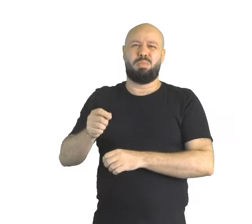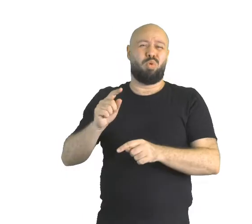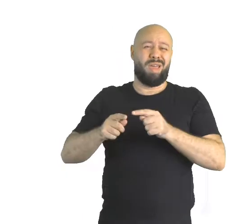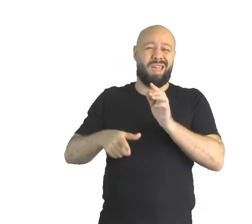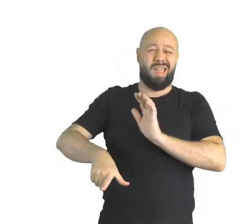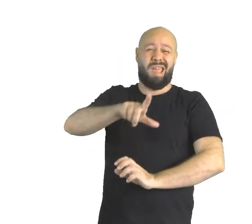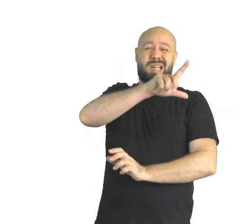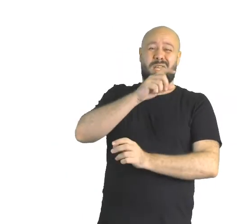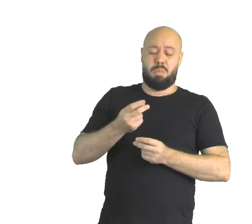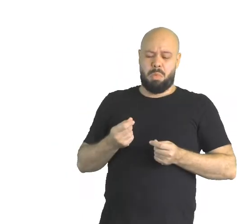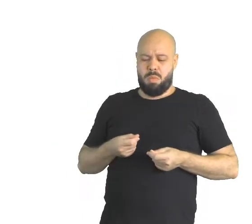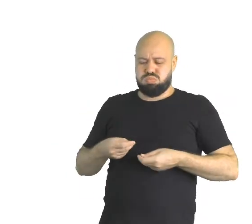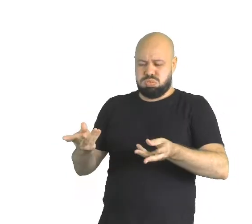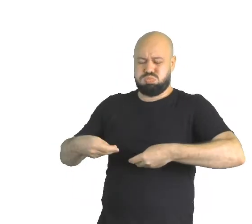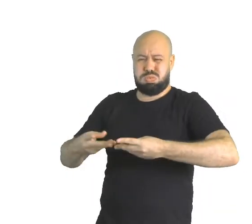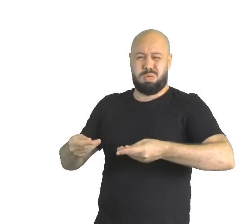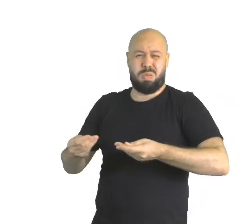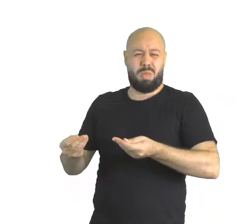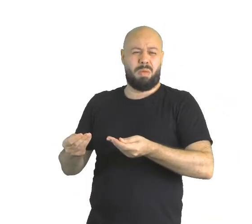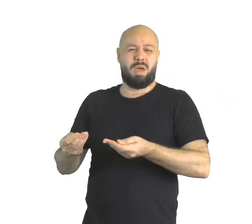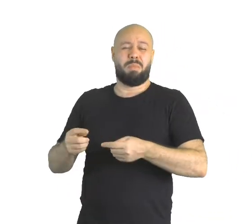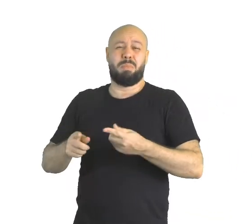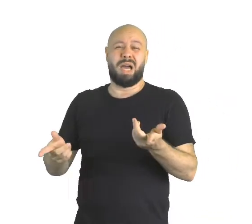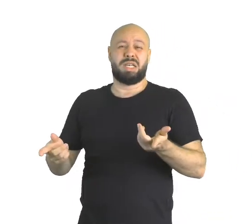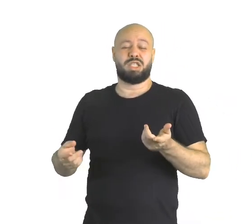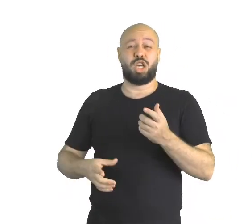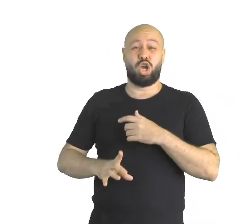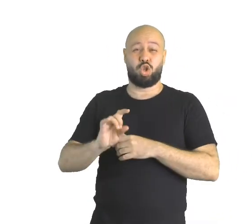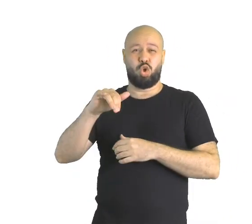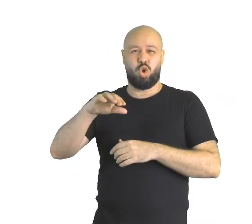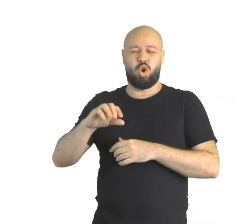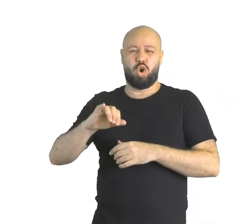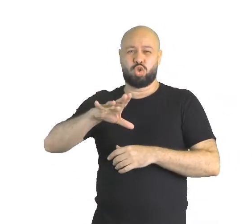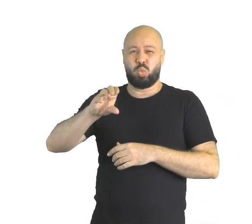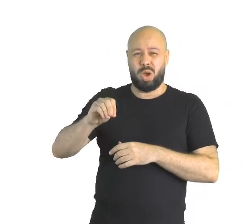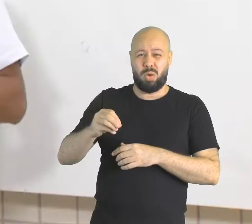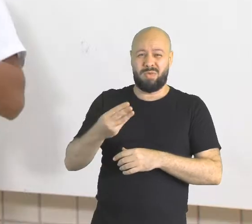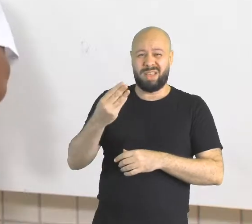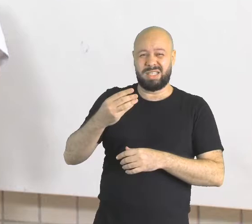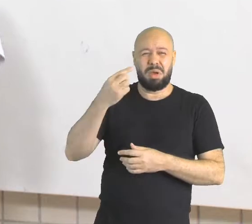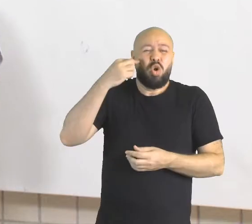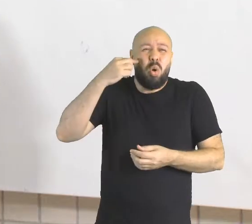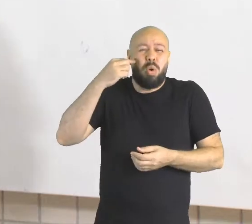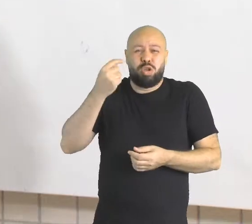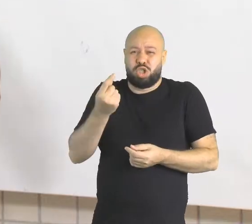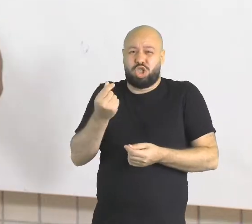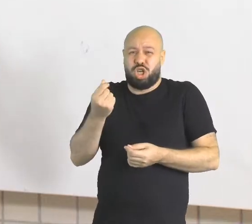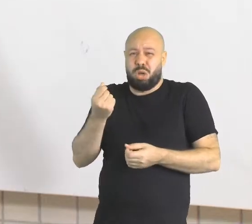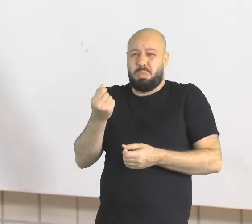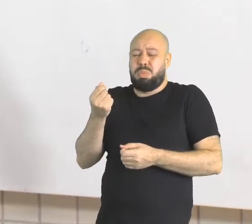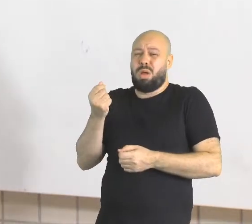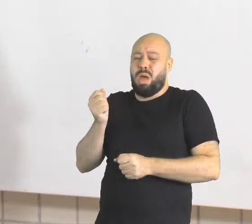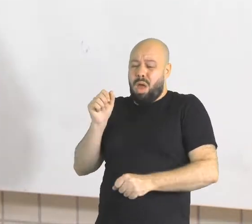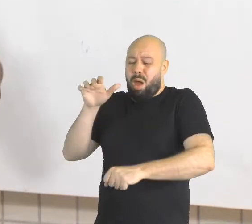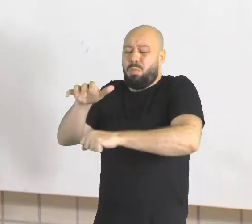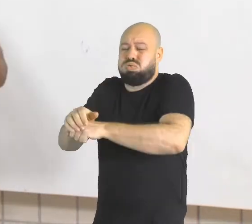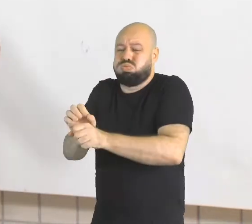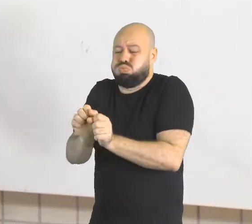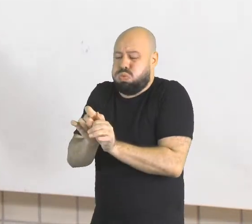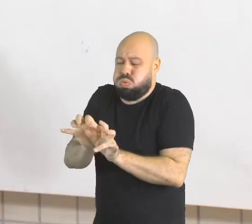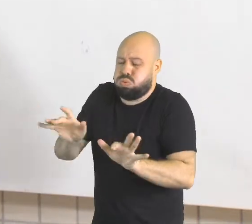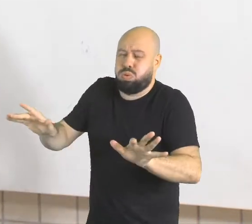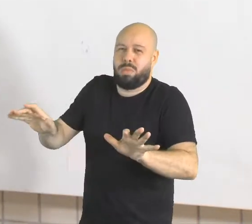dinheiro. O rei Dom João III, ele não tinha capital para colonizar o Brasil. Lembrando que eu falei, a palavra colonizar